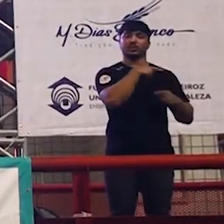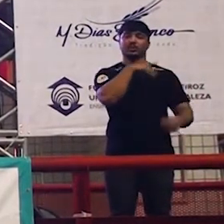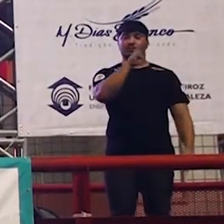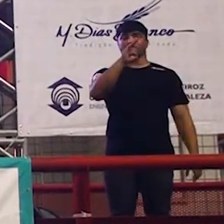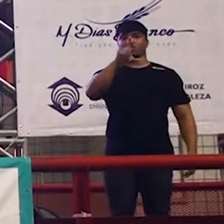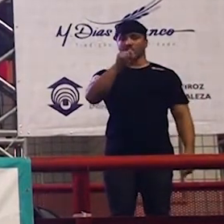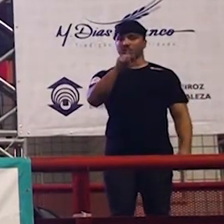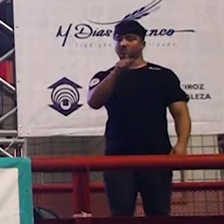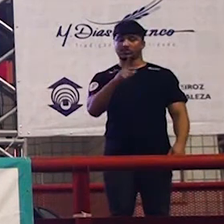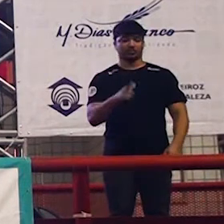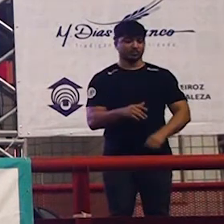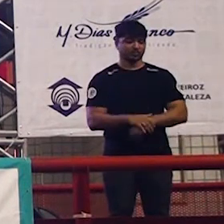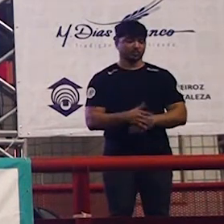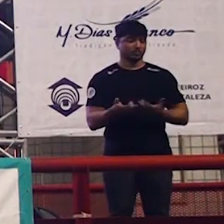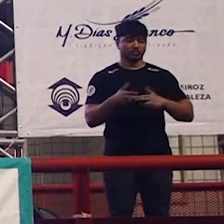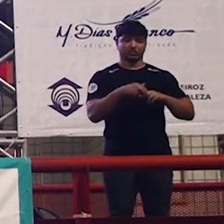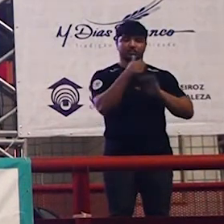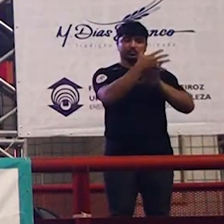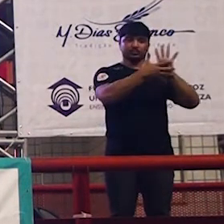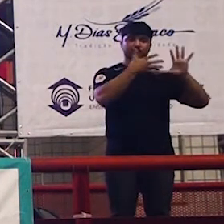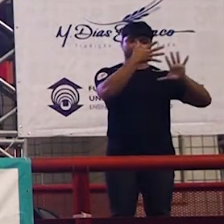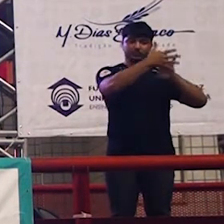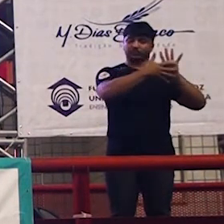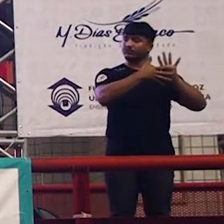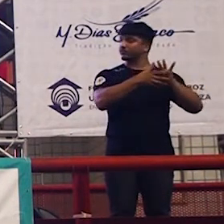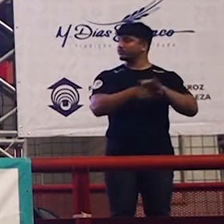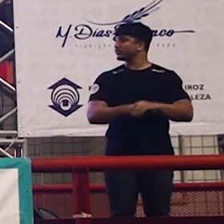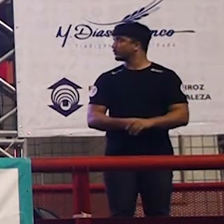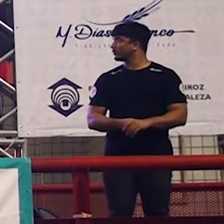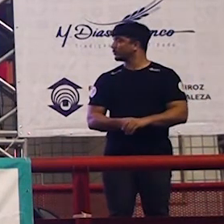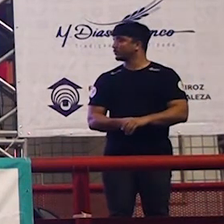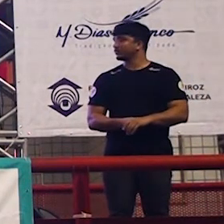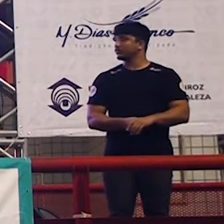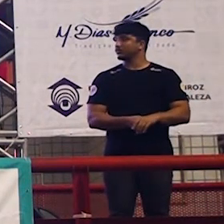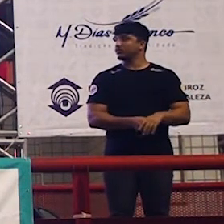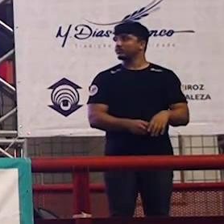blogs. E aí o texto 2.